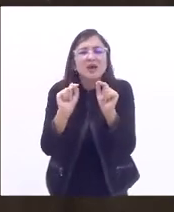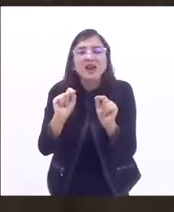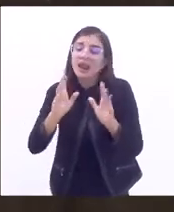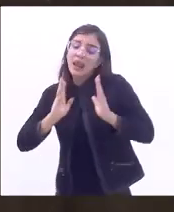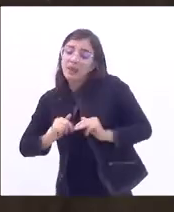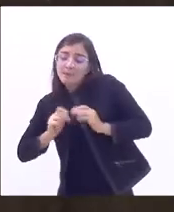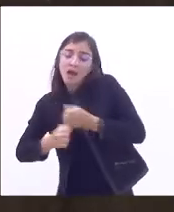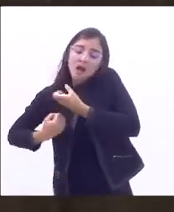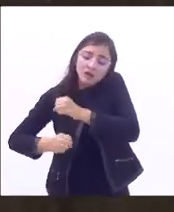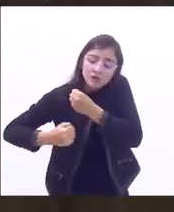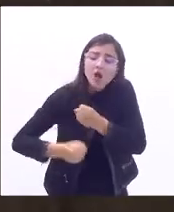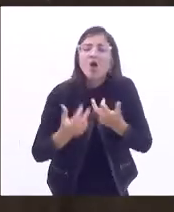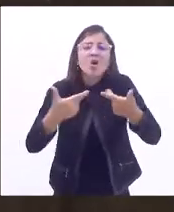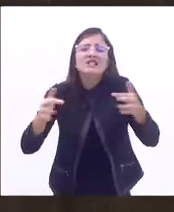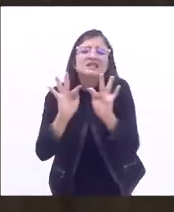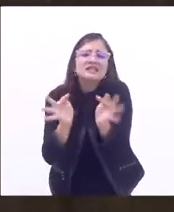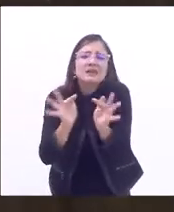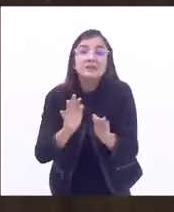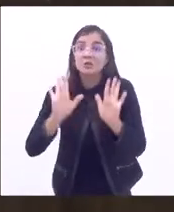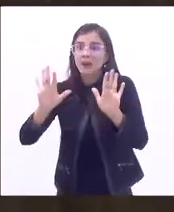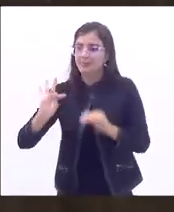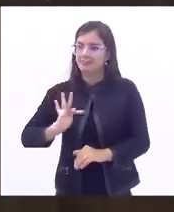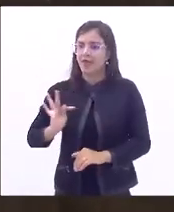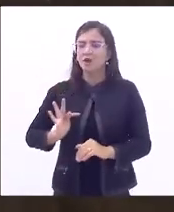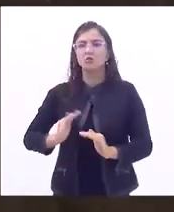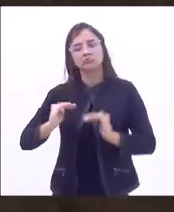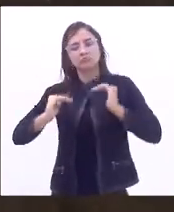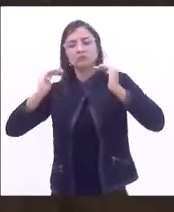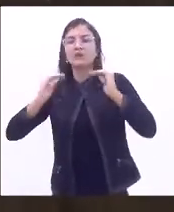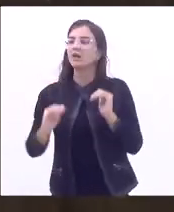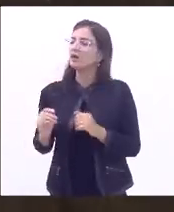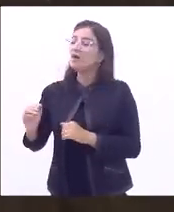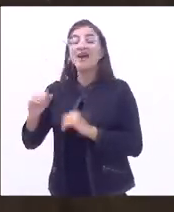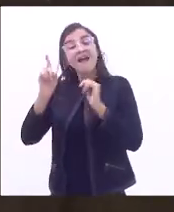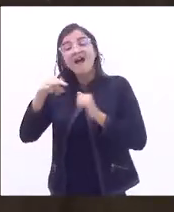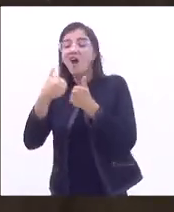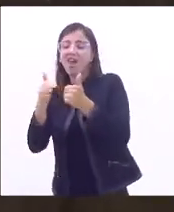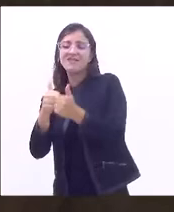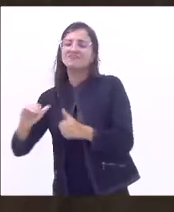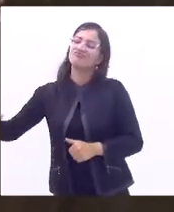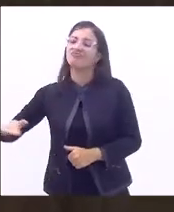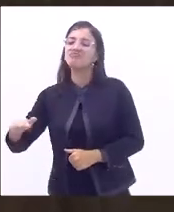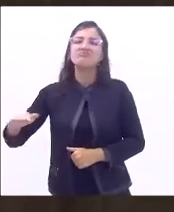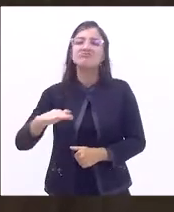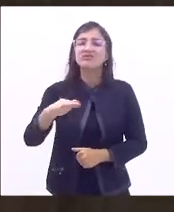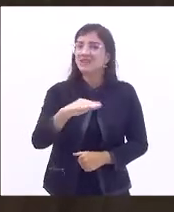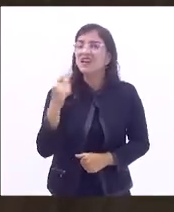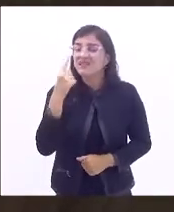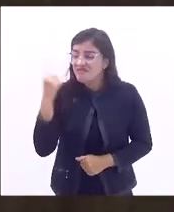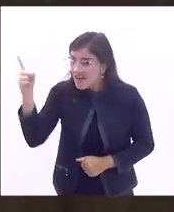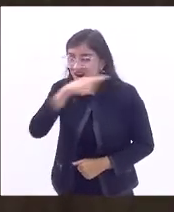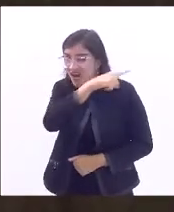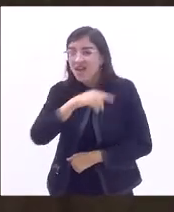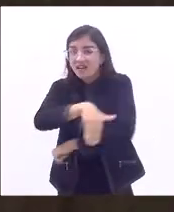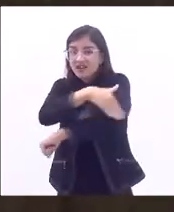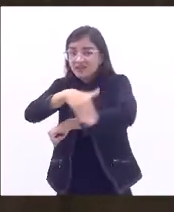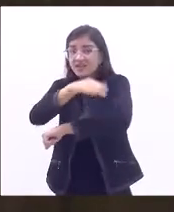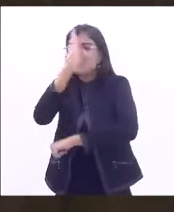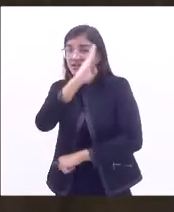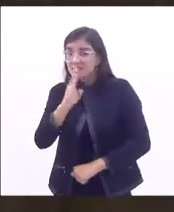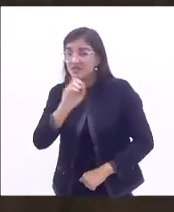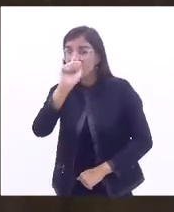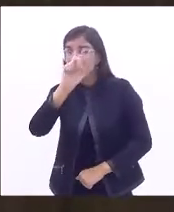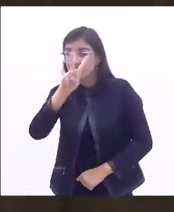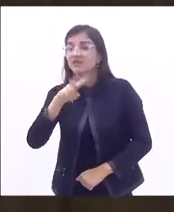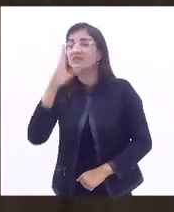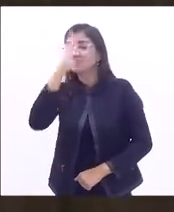de excelência vêm todos de fora. É só ficar parado na Vida Brasil e vendo a quantidade de ônibus que chega na ThyssenKrupp,